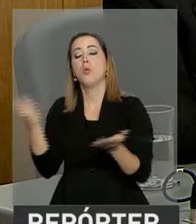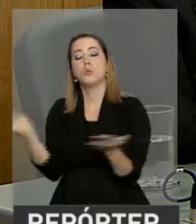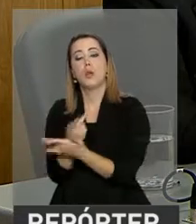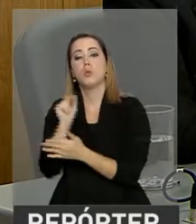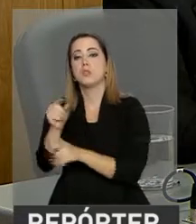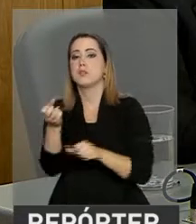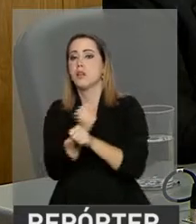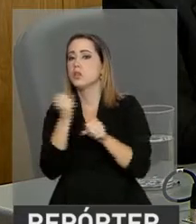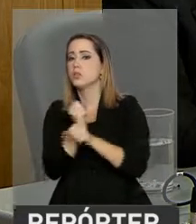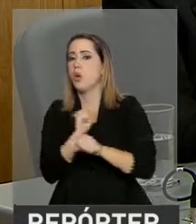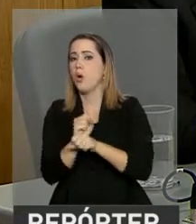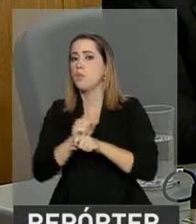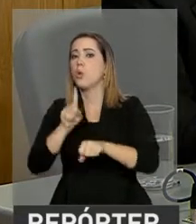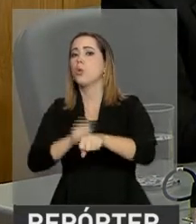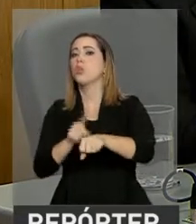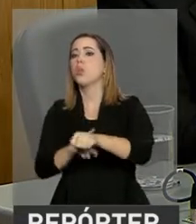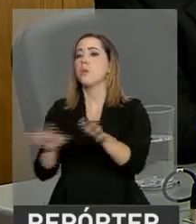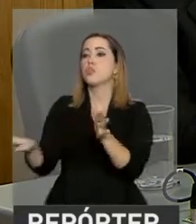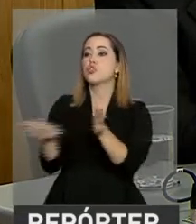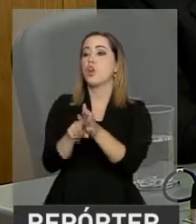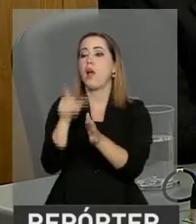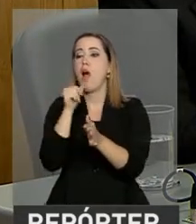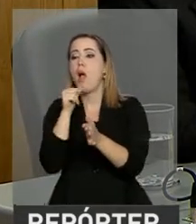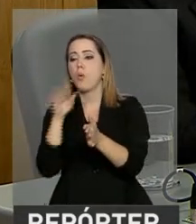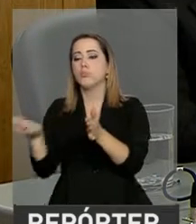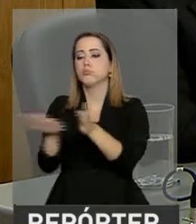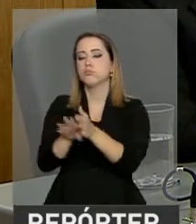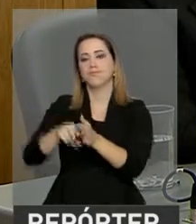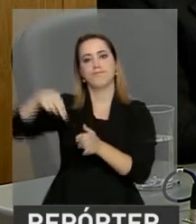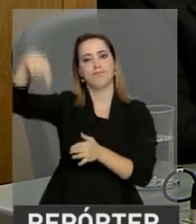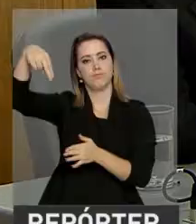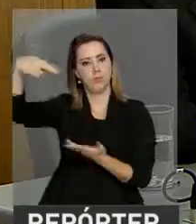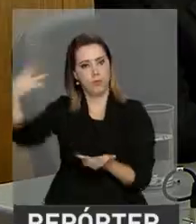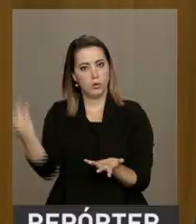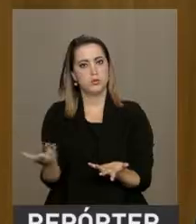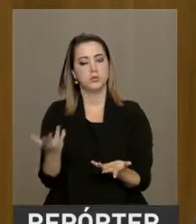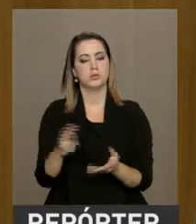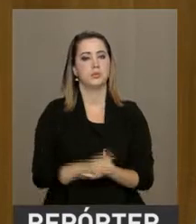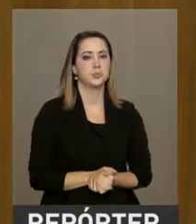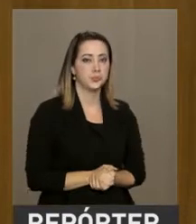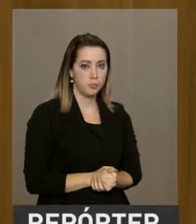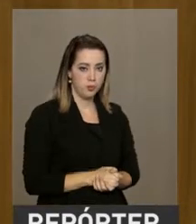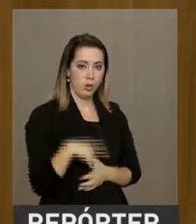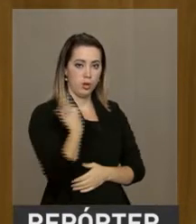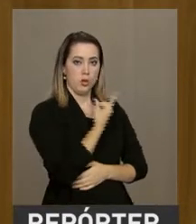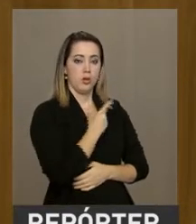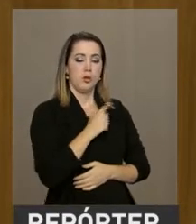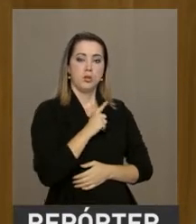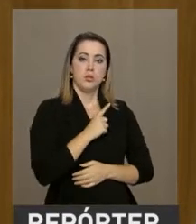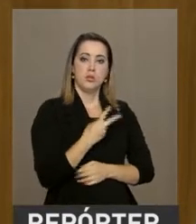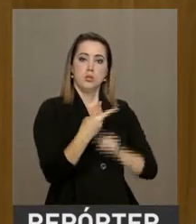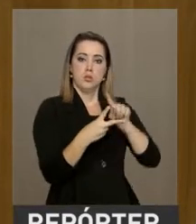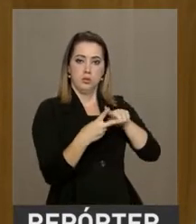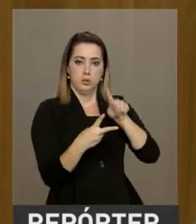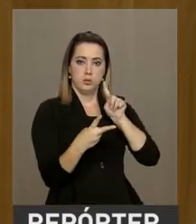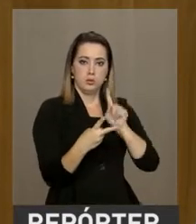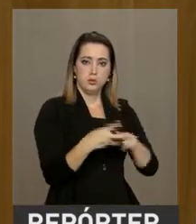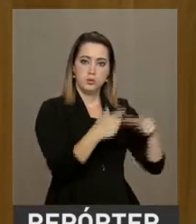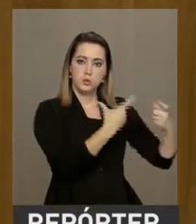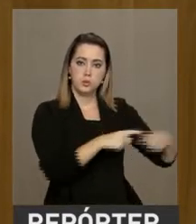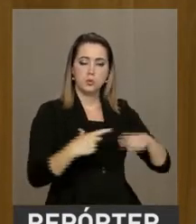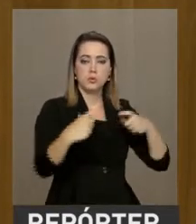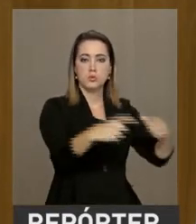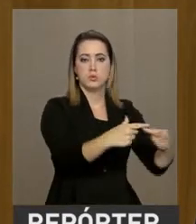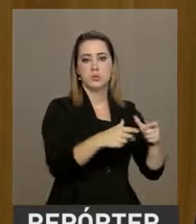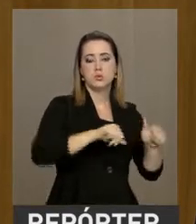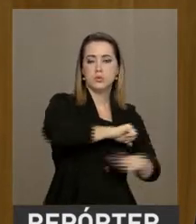pra falar quando é que a água vai chegar aos nordestinos nós temos dois eixos da transposição o eixo leste eo